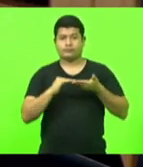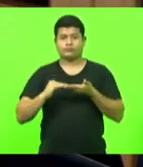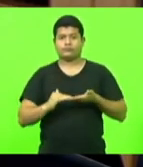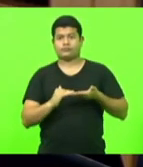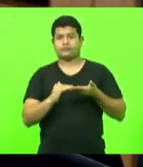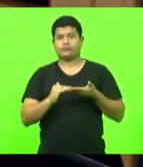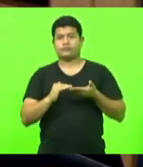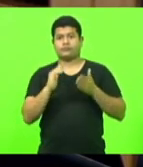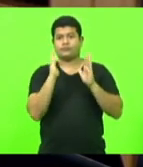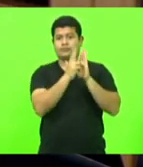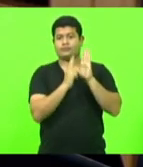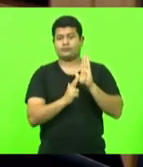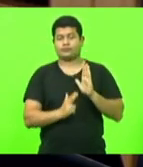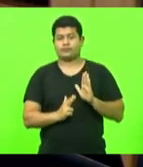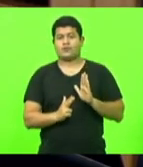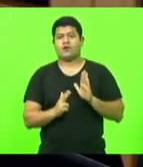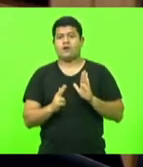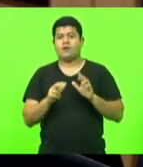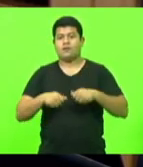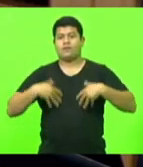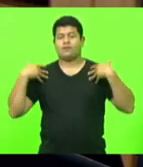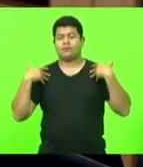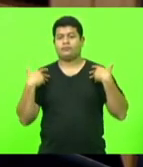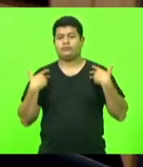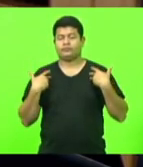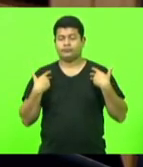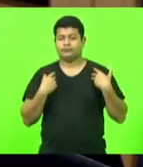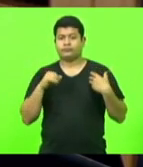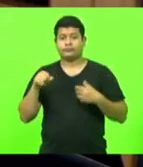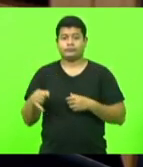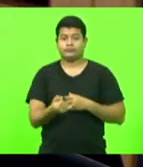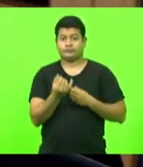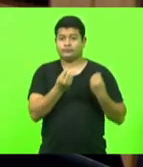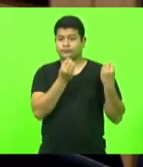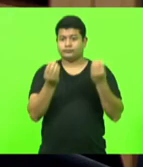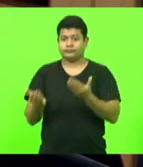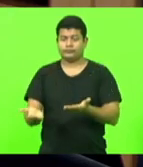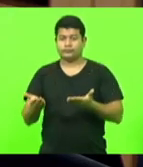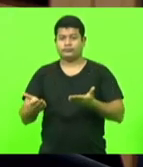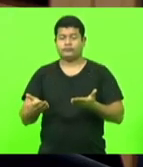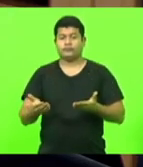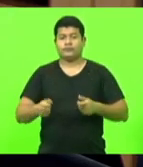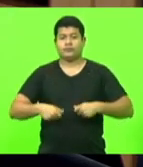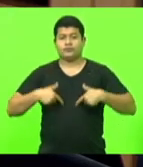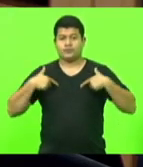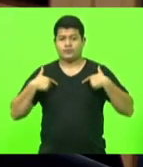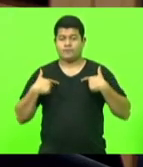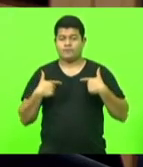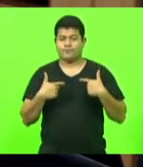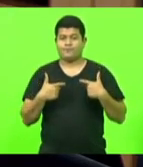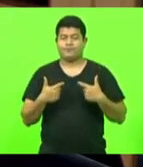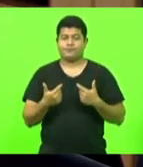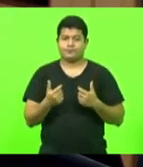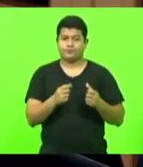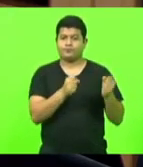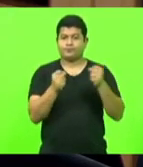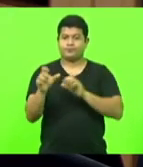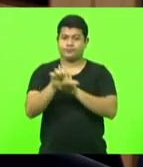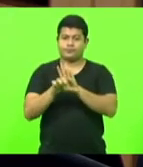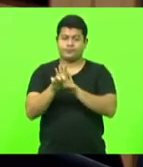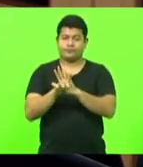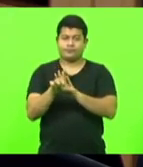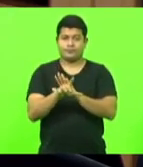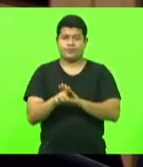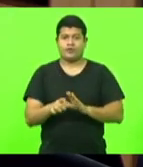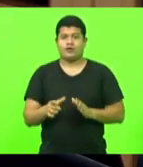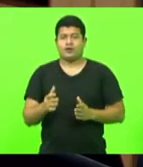proceder à nominata dos homenageados, que na oportunidade receberam horarias do Poder Legislativo. No momento seguinte, o Sr. Presidente convidou para fazer